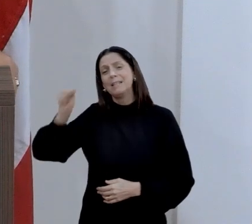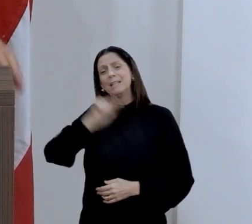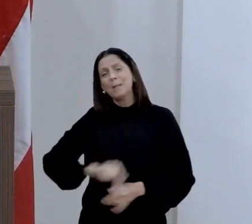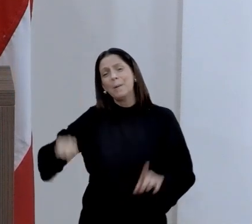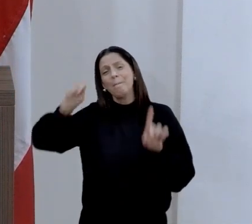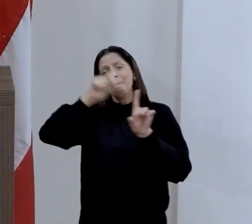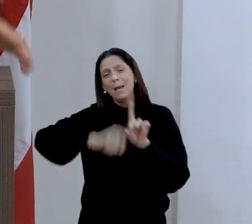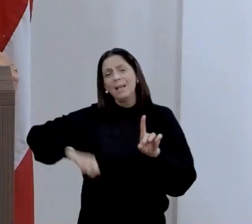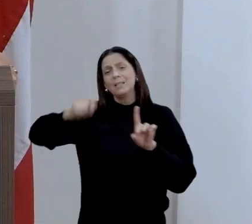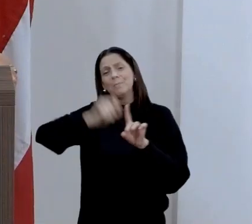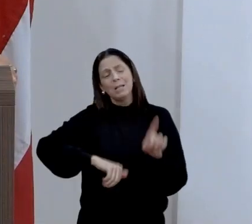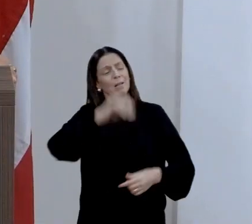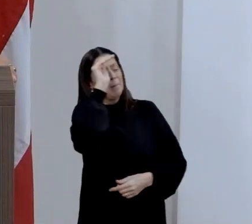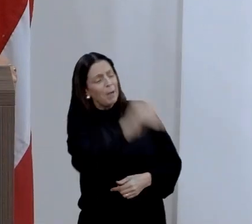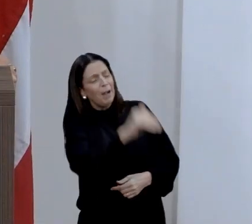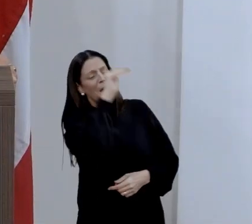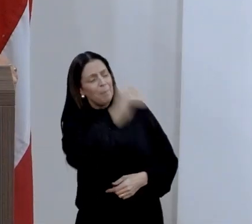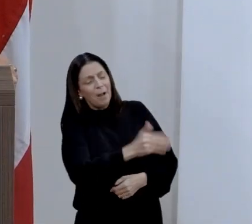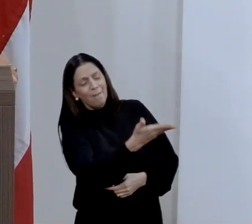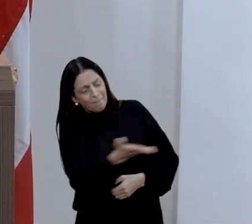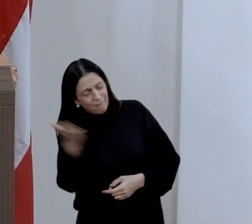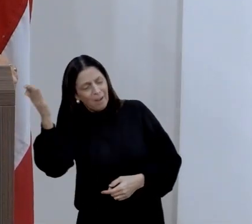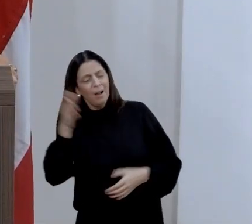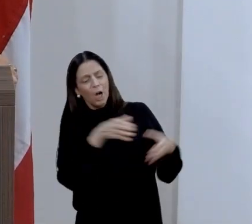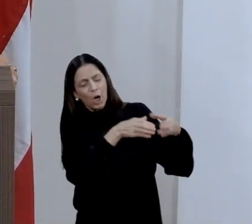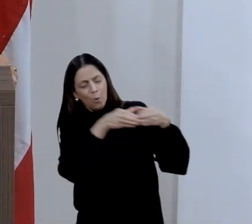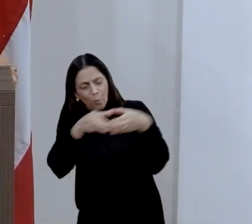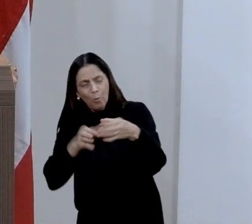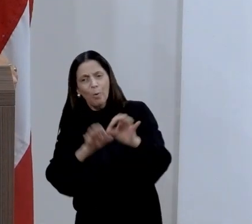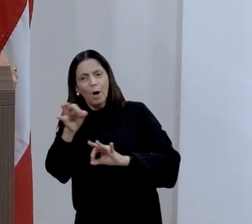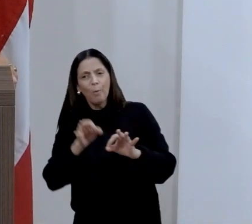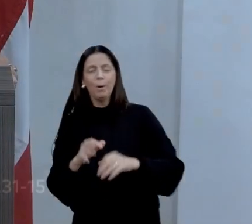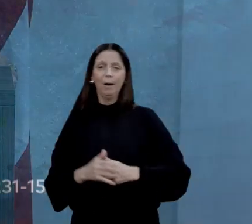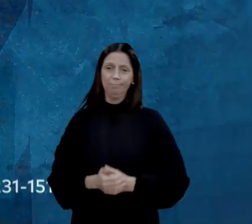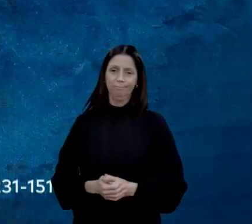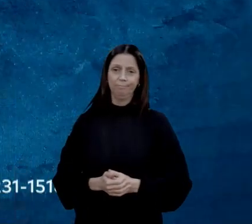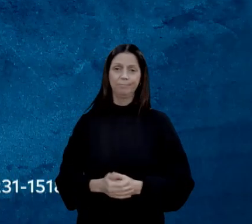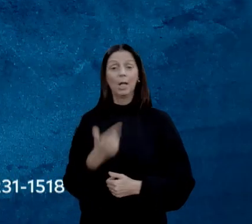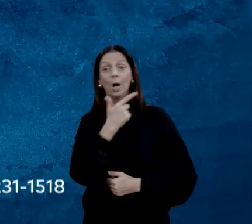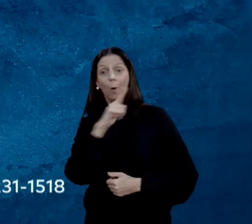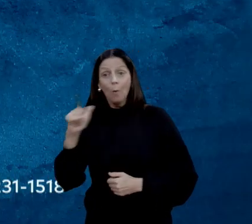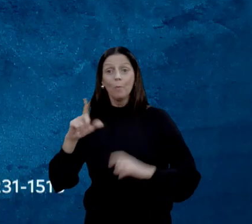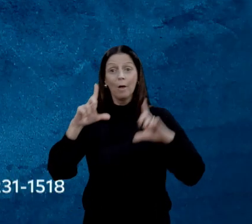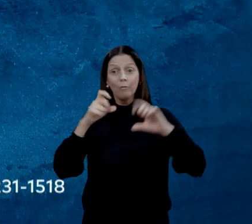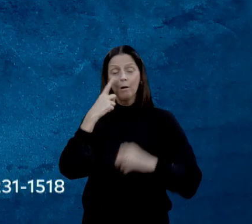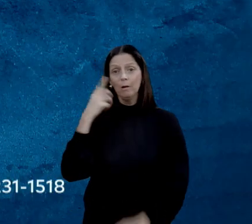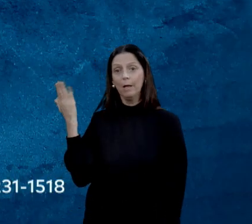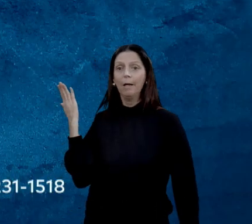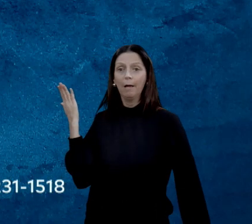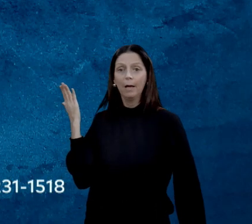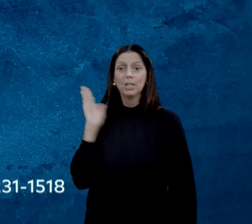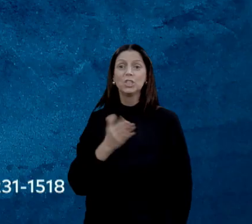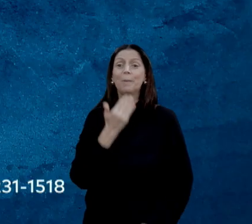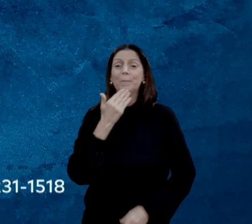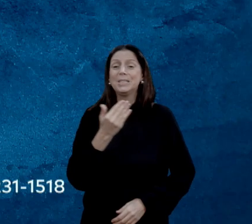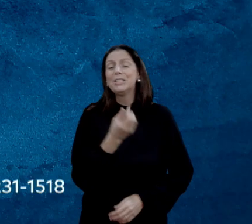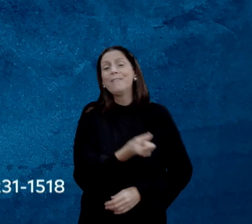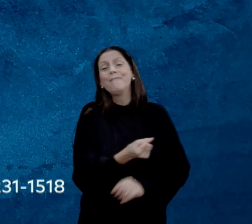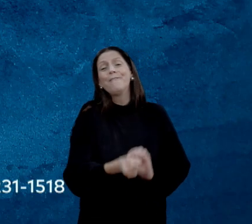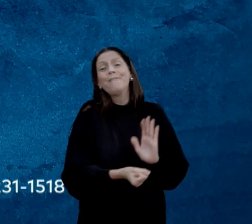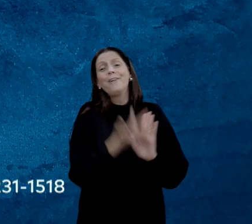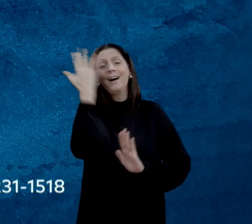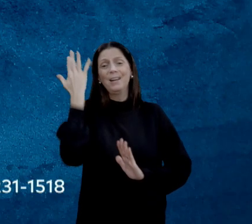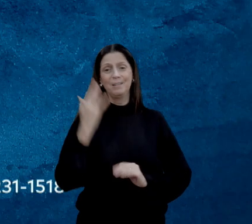vai passando e os caras não conseguem arrumar. Aí, mais uma foto, loteamento Donedite. Várias solicitações para ir lá arrumar isso ali. Olha ali, o